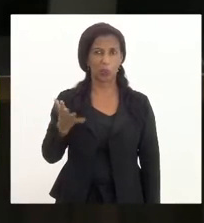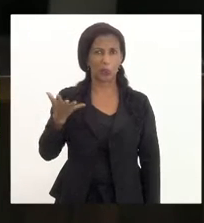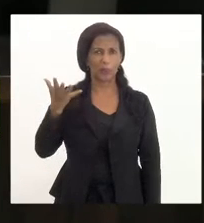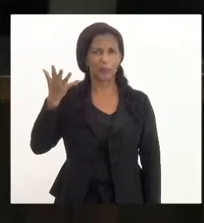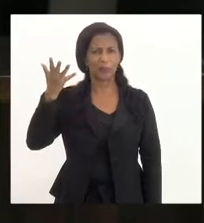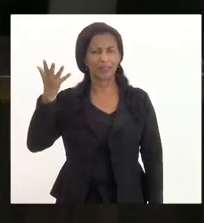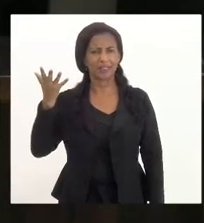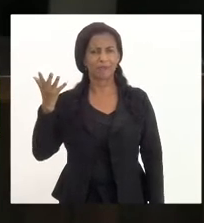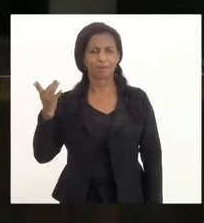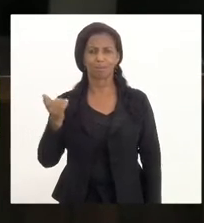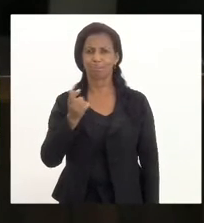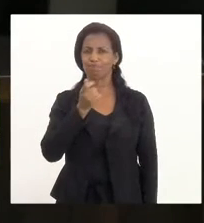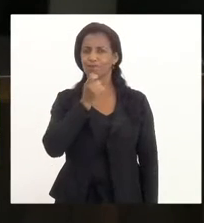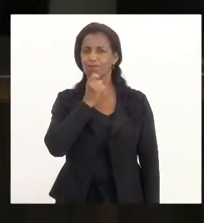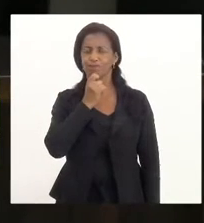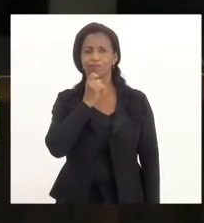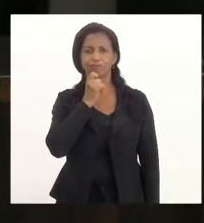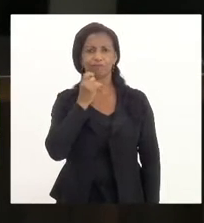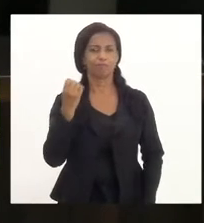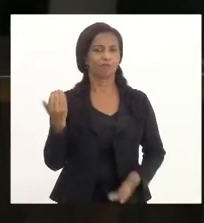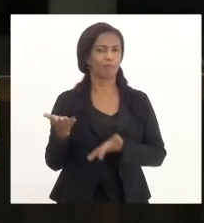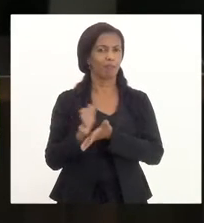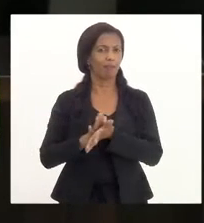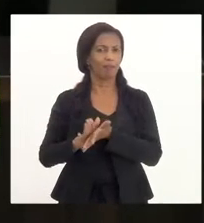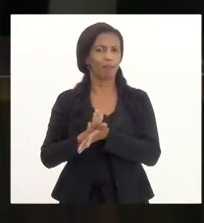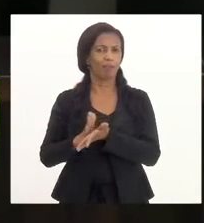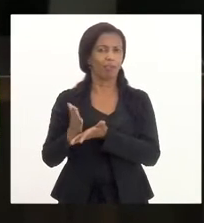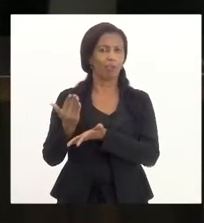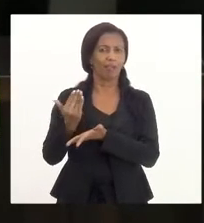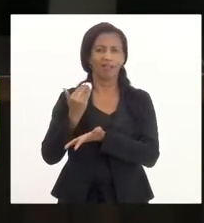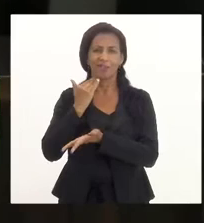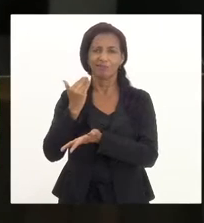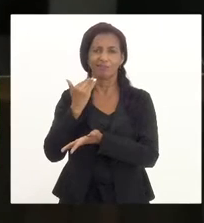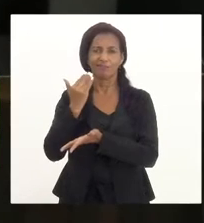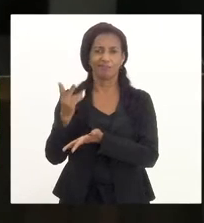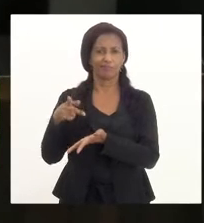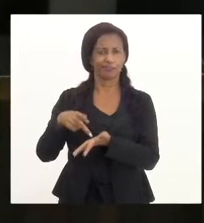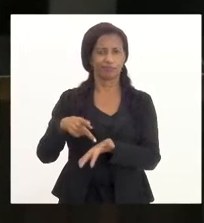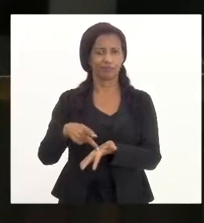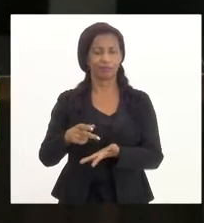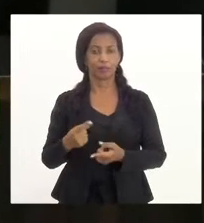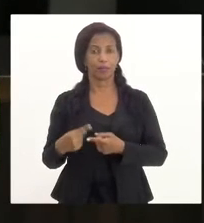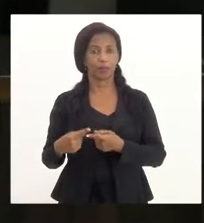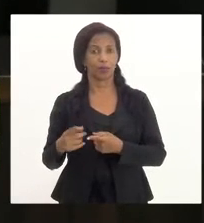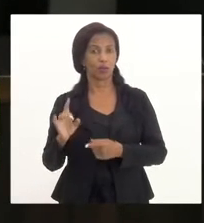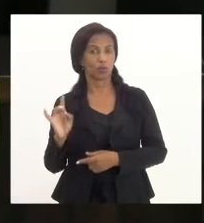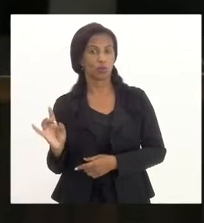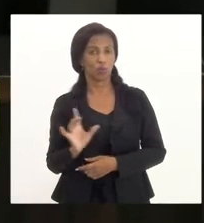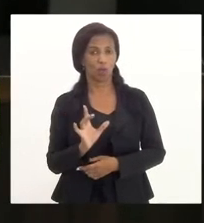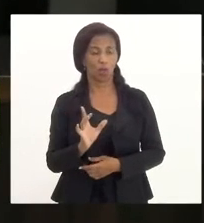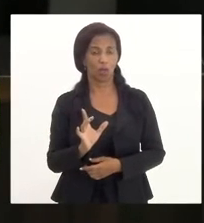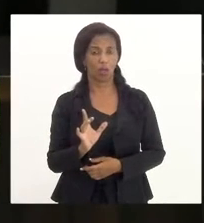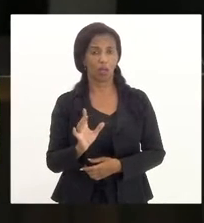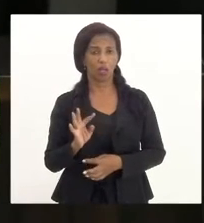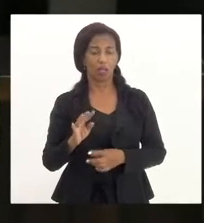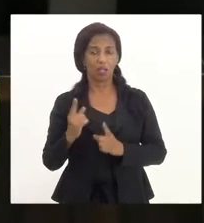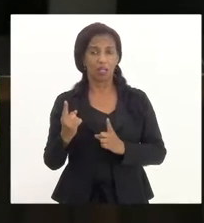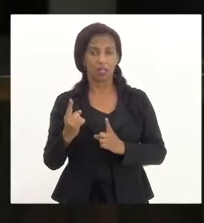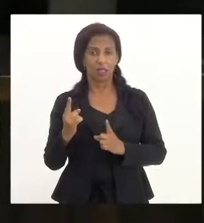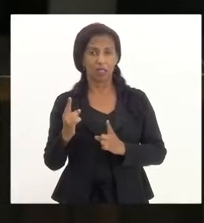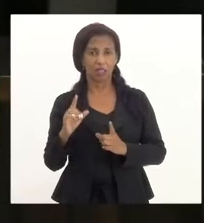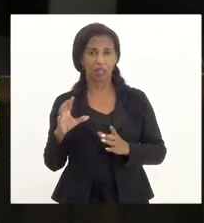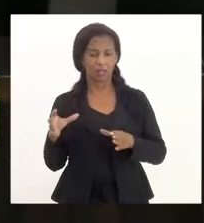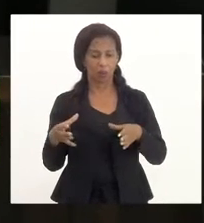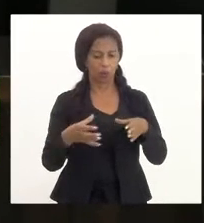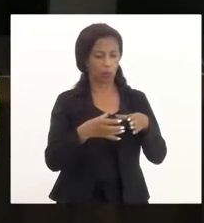e que não tem absolutamente nada a ver com a realidade Porque somente em torno